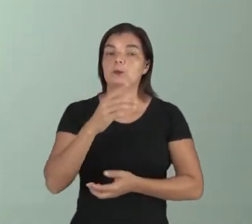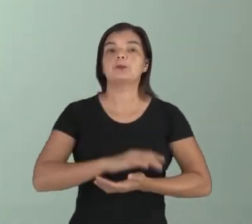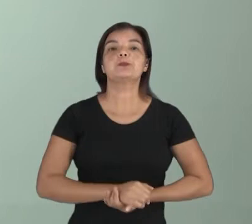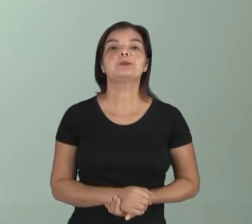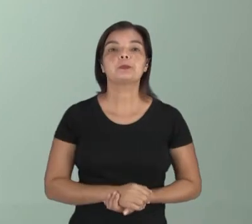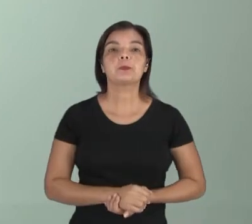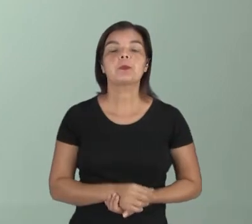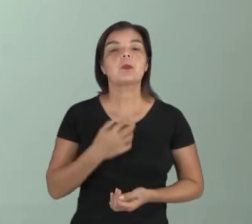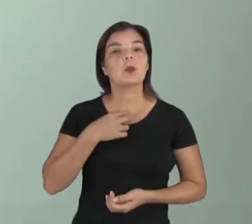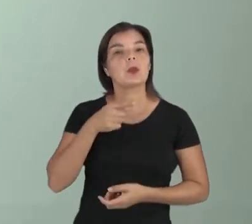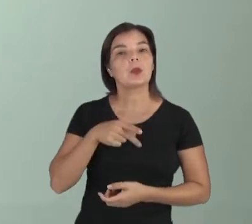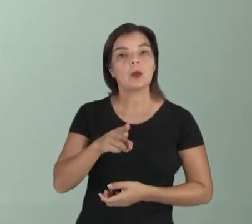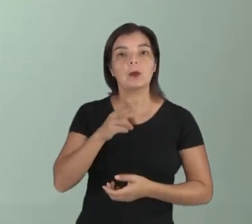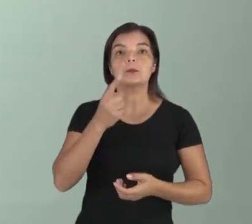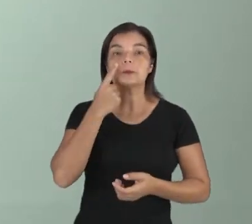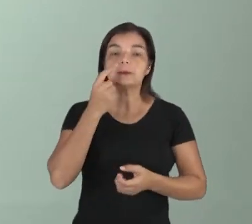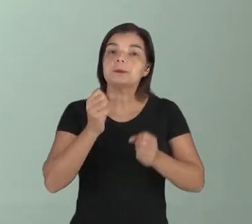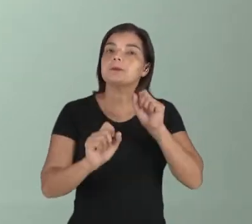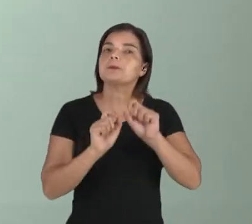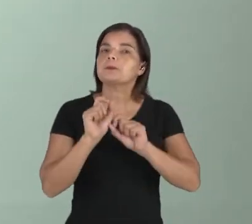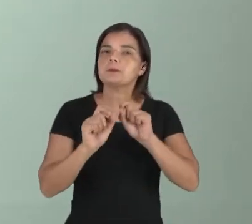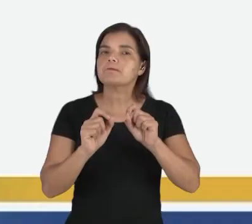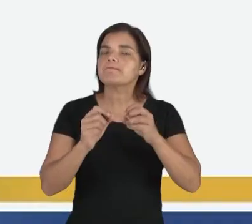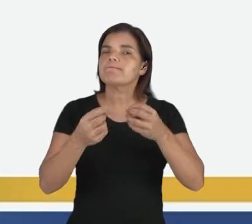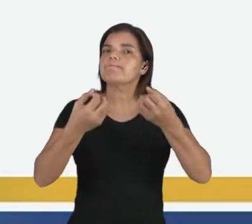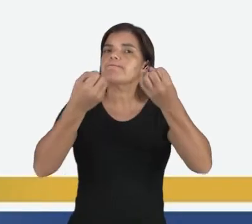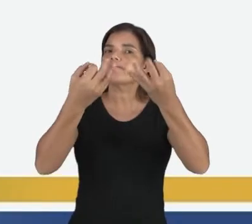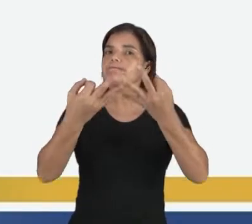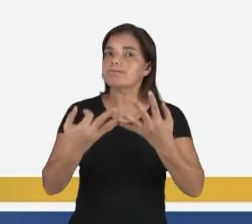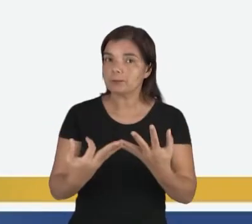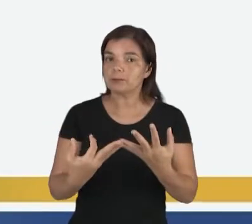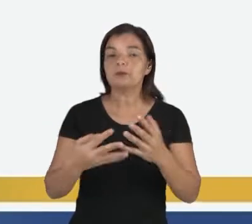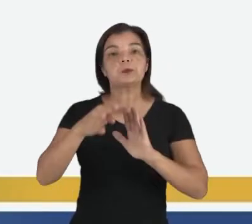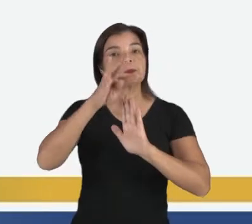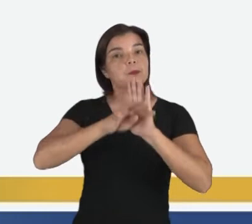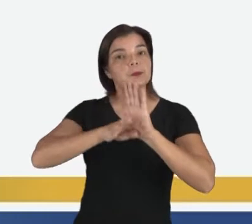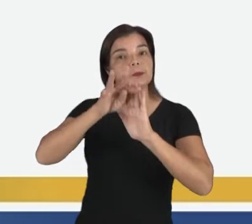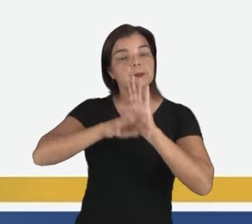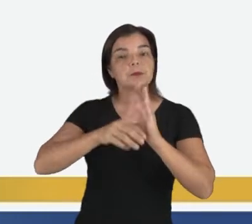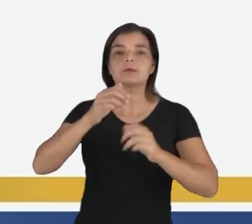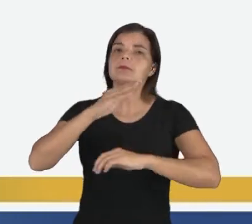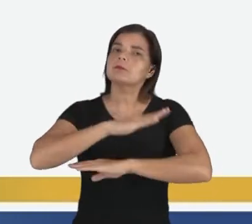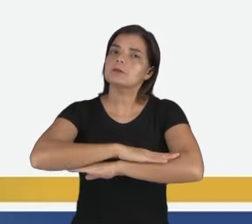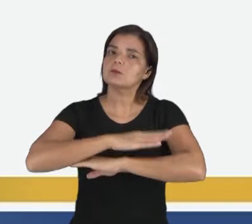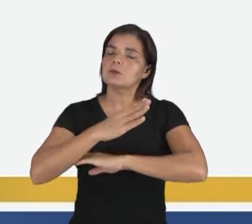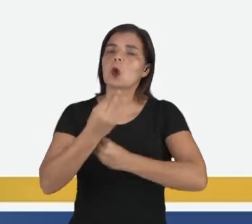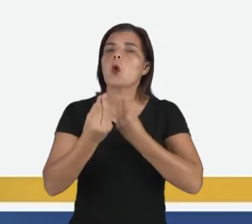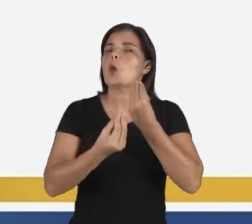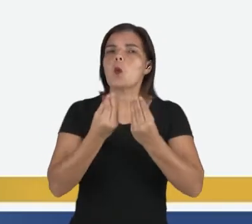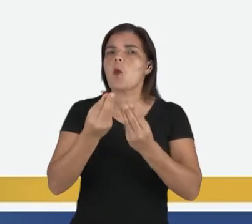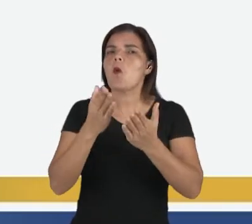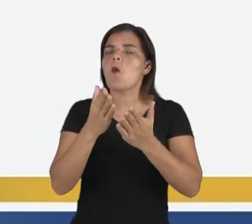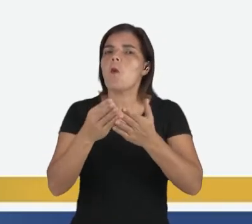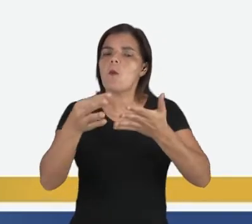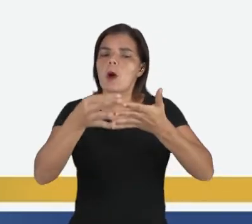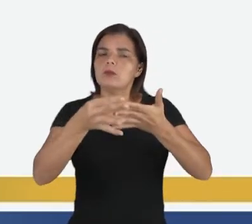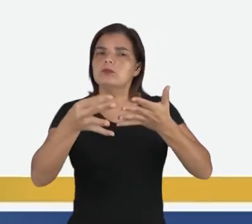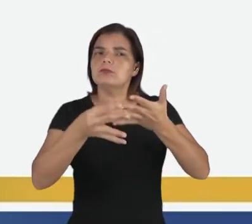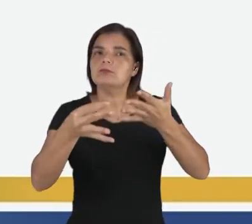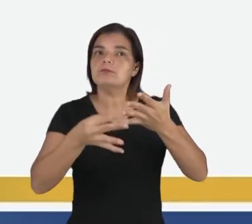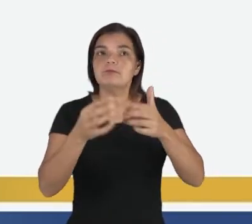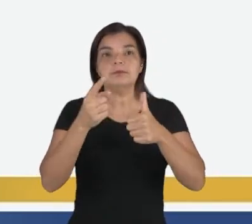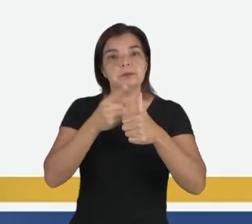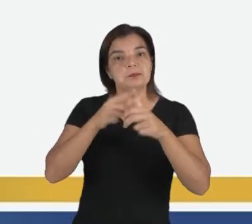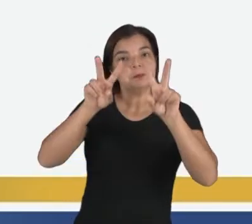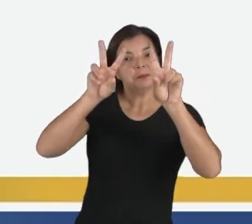fonte. Continuando, a composição. Um texto jornalístico, como é dividida essa composição dele?